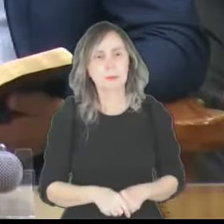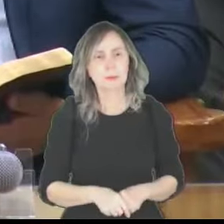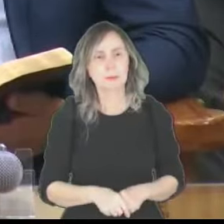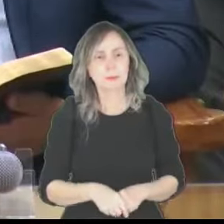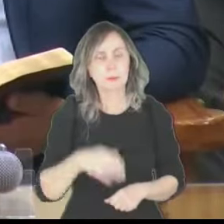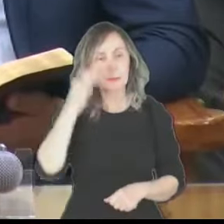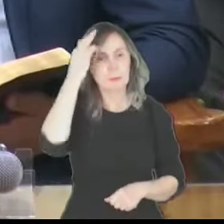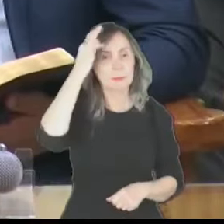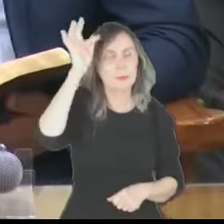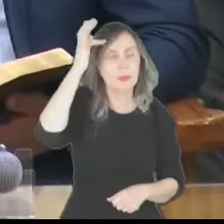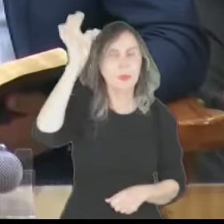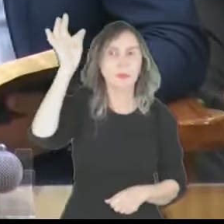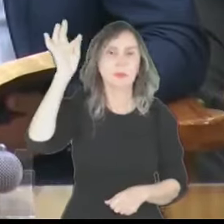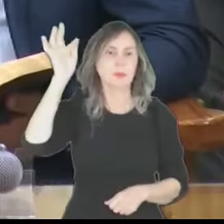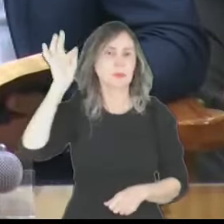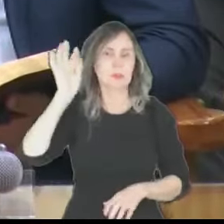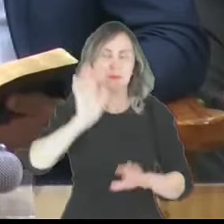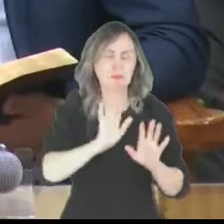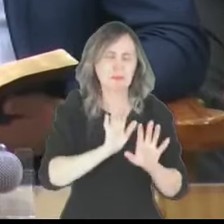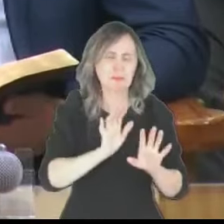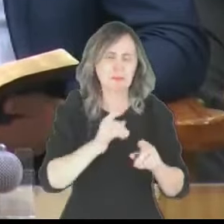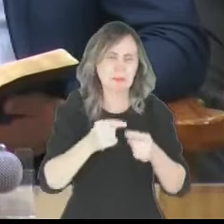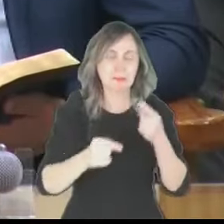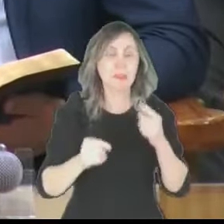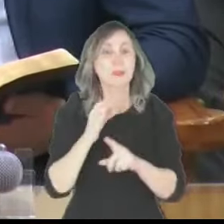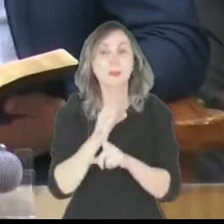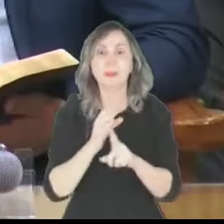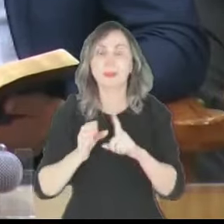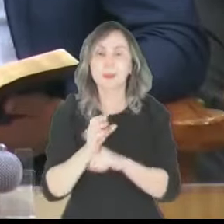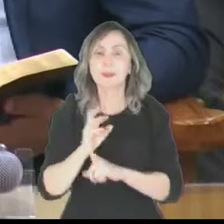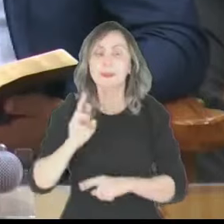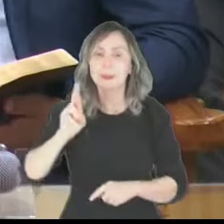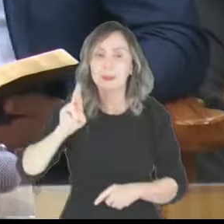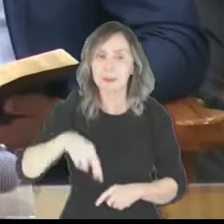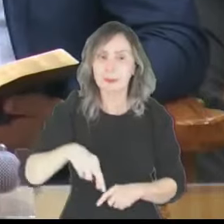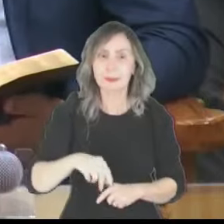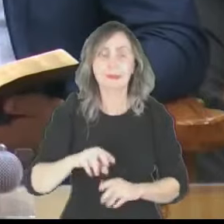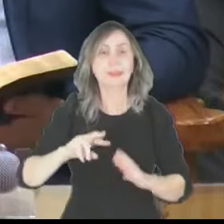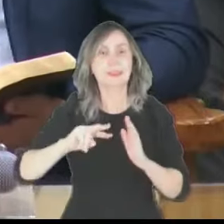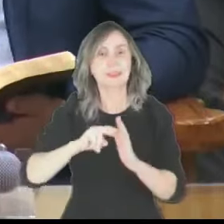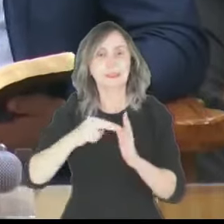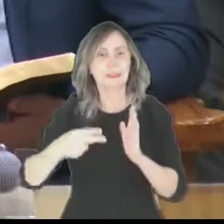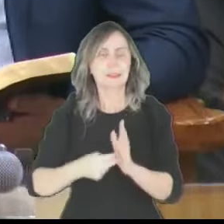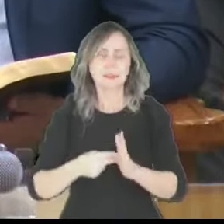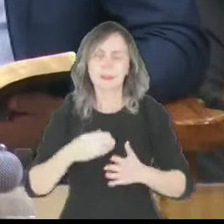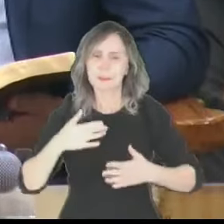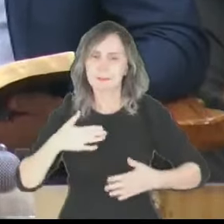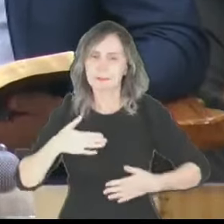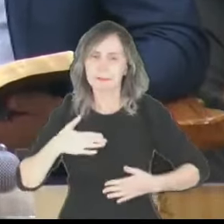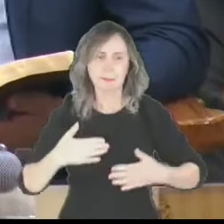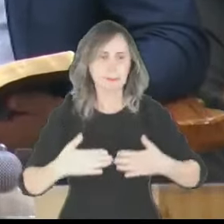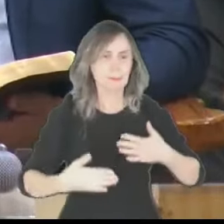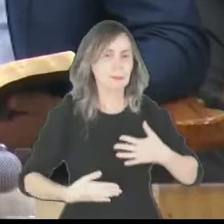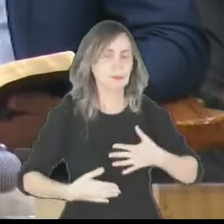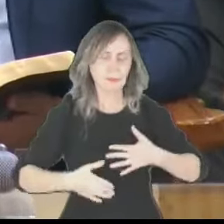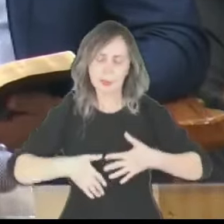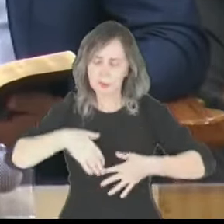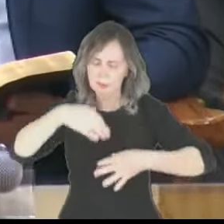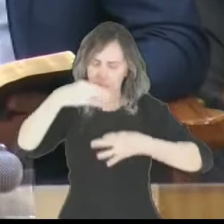filosofia lógica, metafísica, não. O culto racional é a santificação do crente.